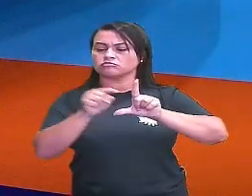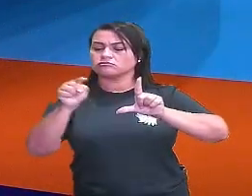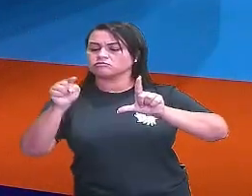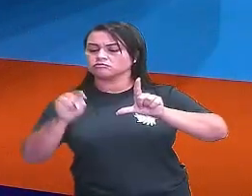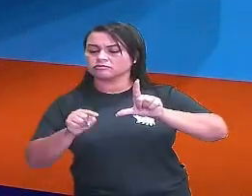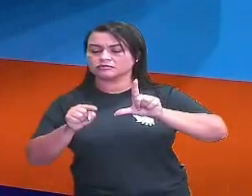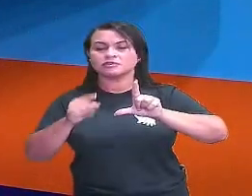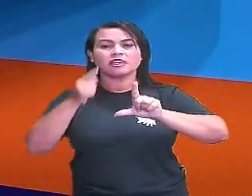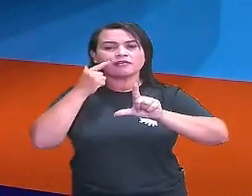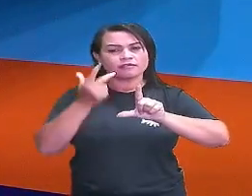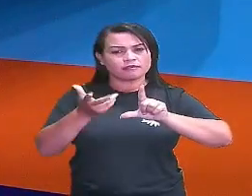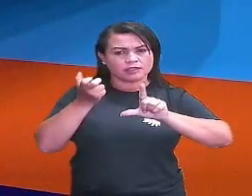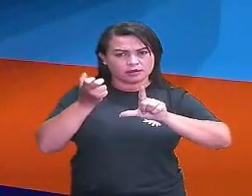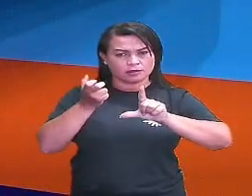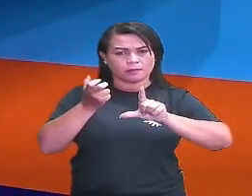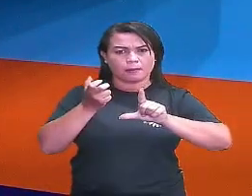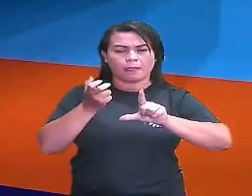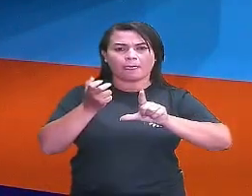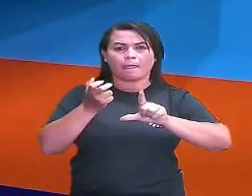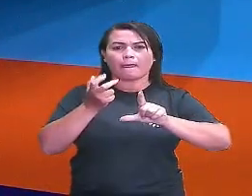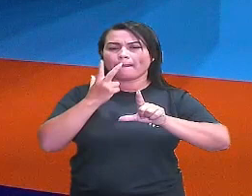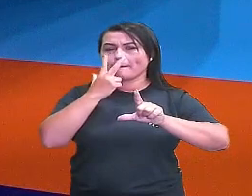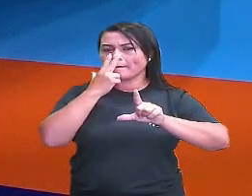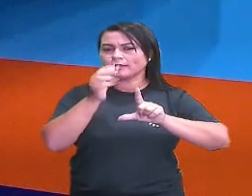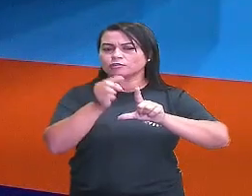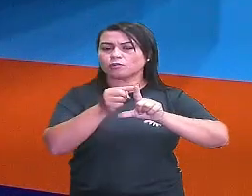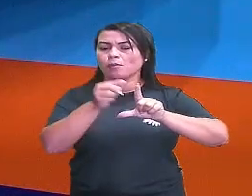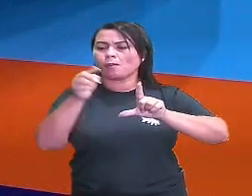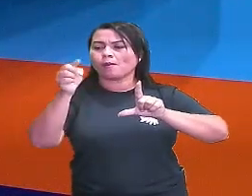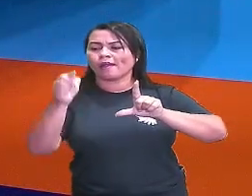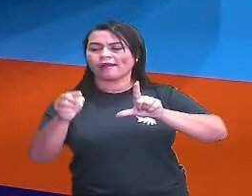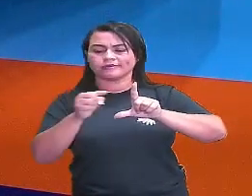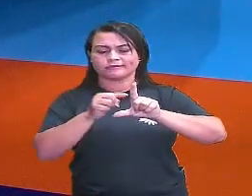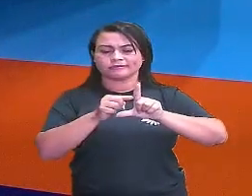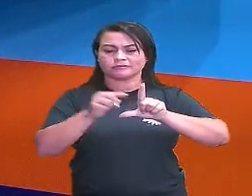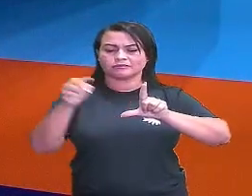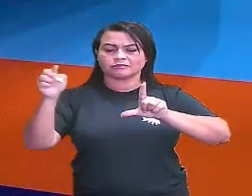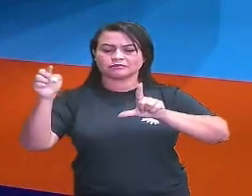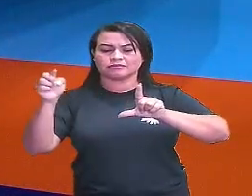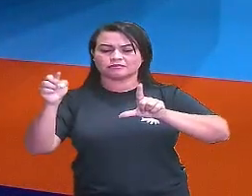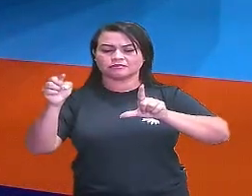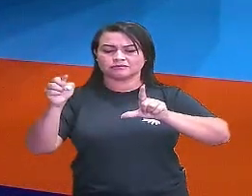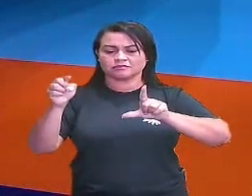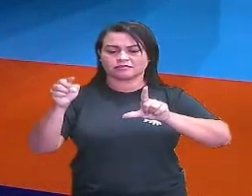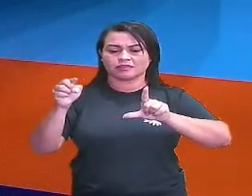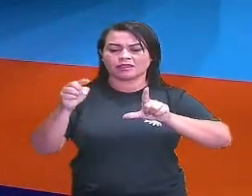Então tem a ideia aí de reta perpendicular,